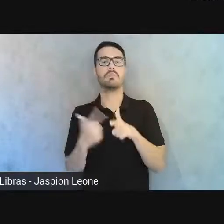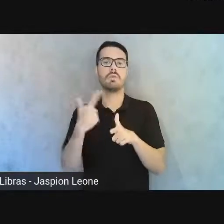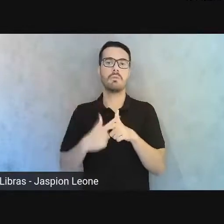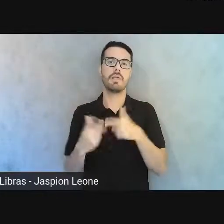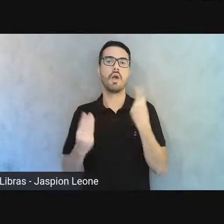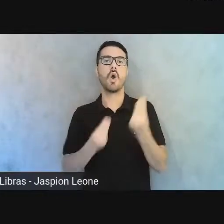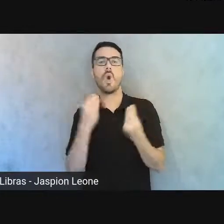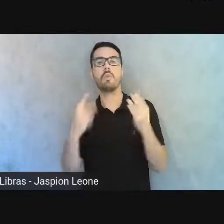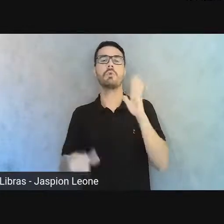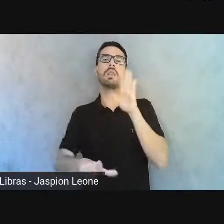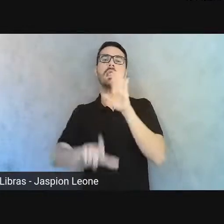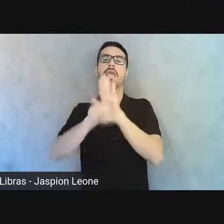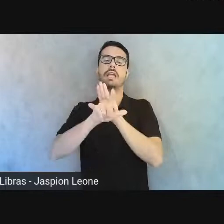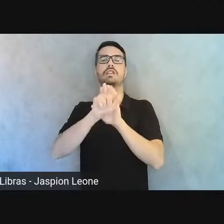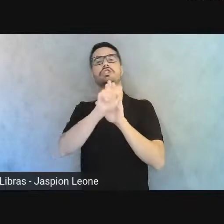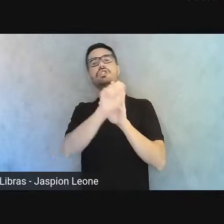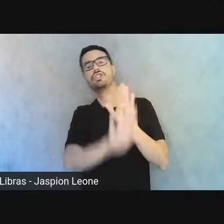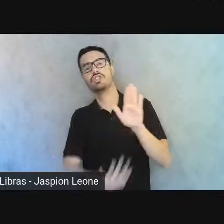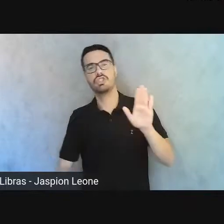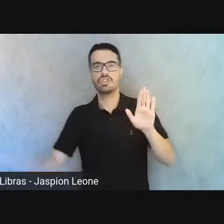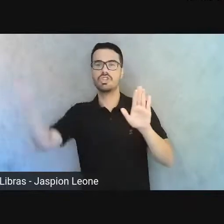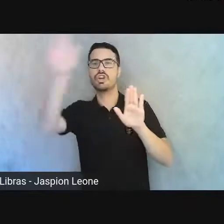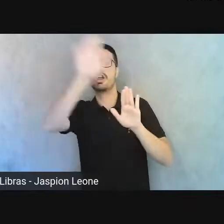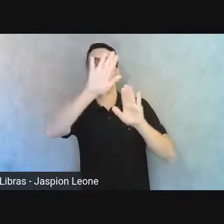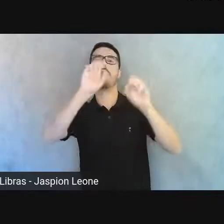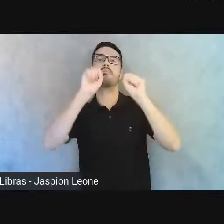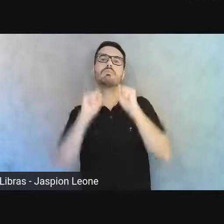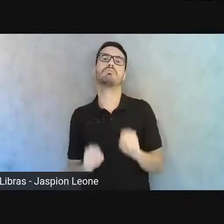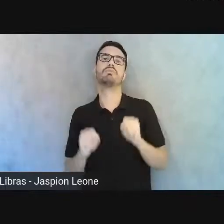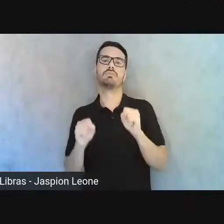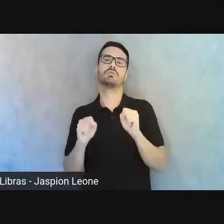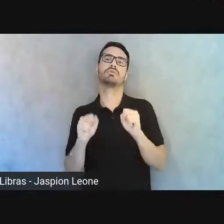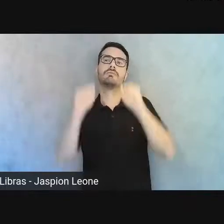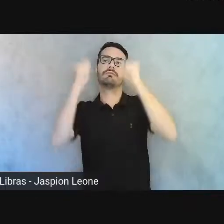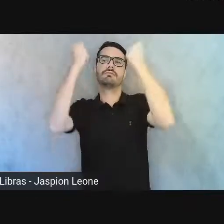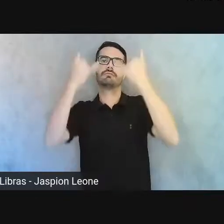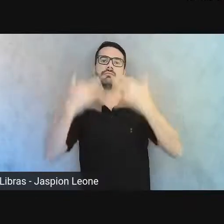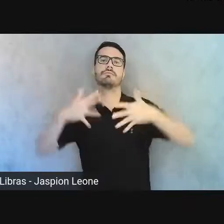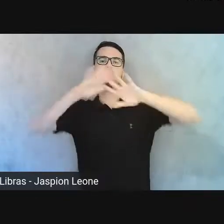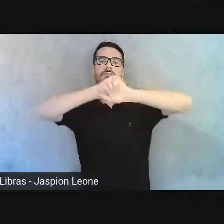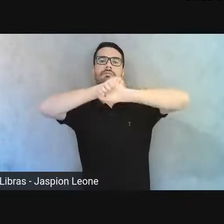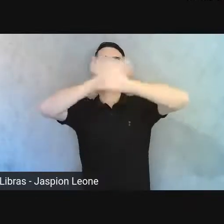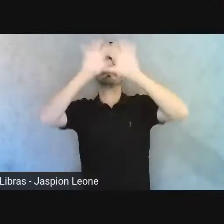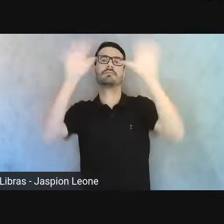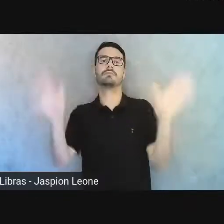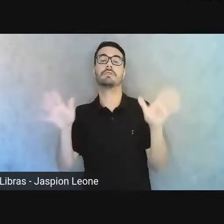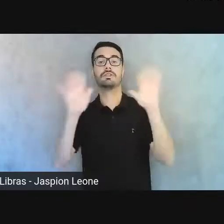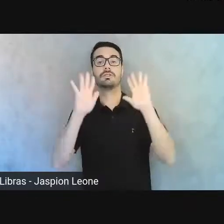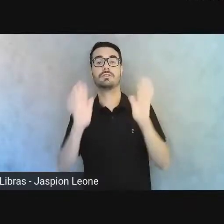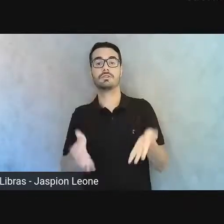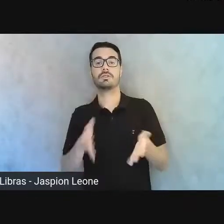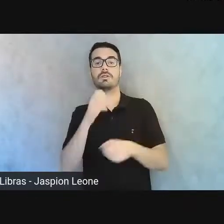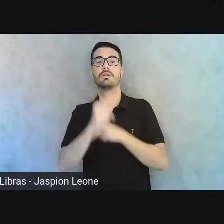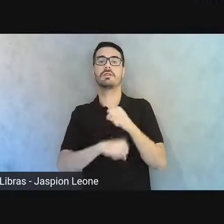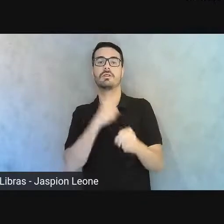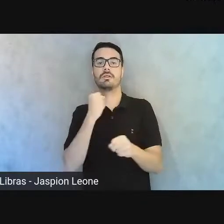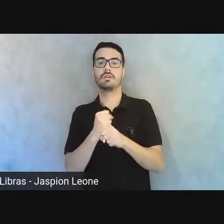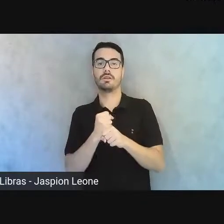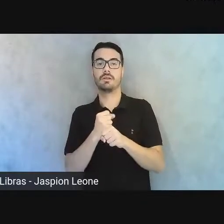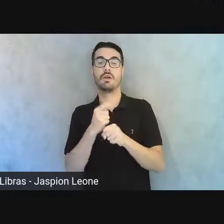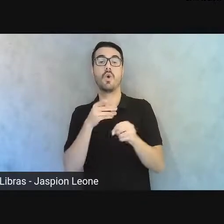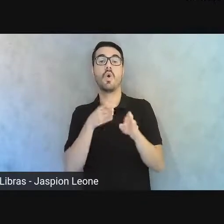lei geral pudesse ajudar a clarear as coisas. Então, já em 2015, quando eu ingressei na